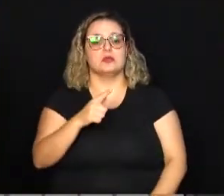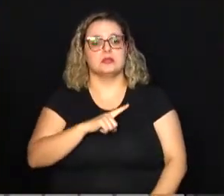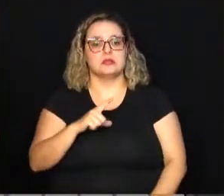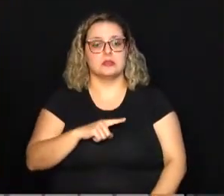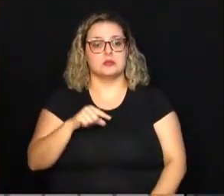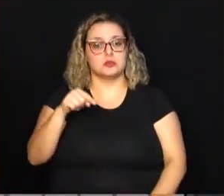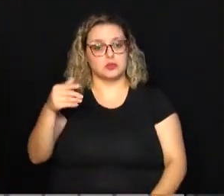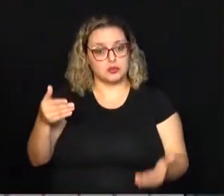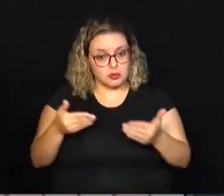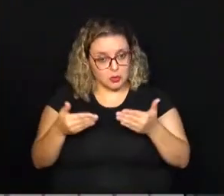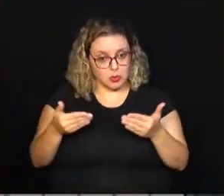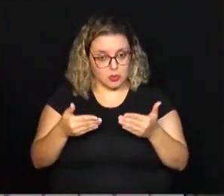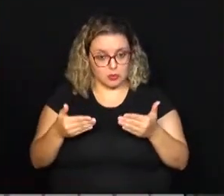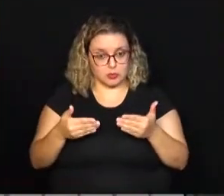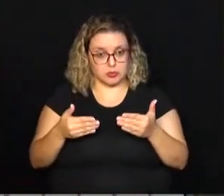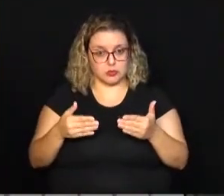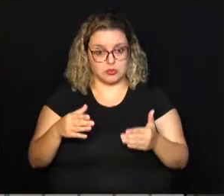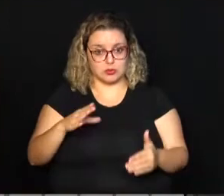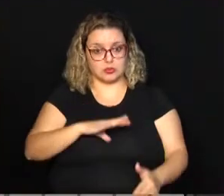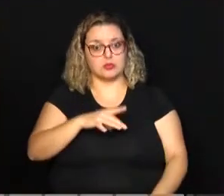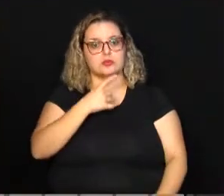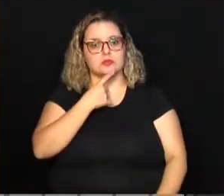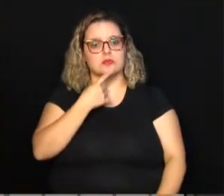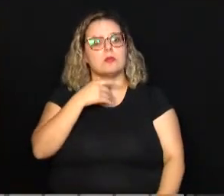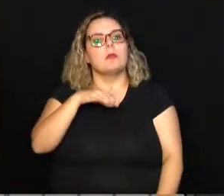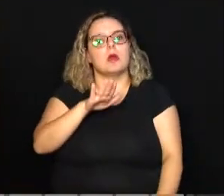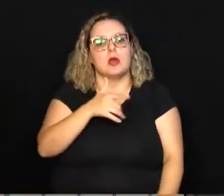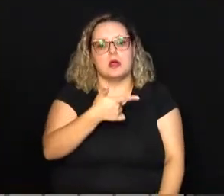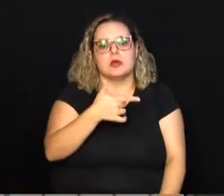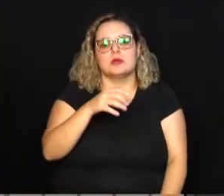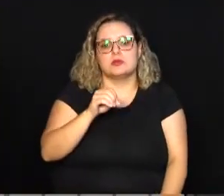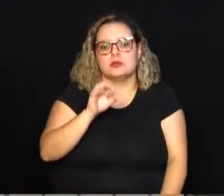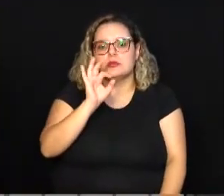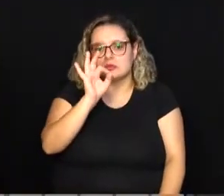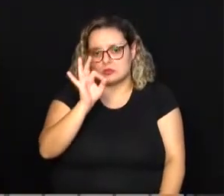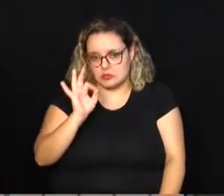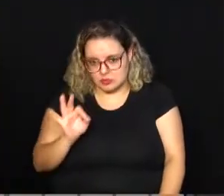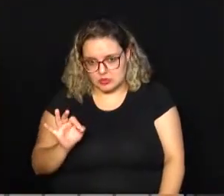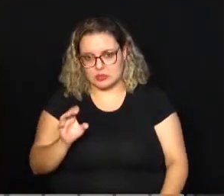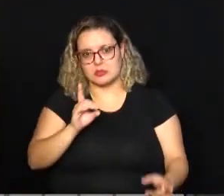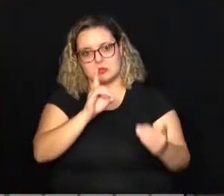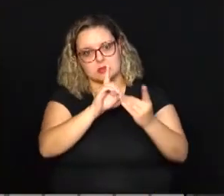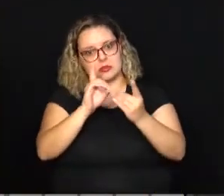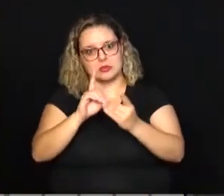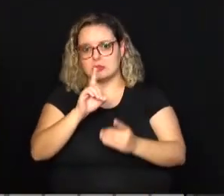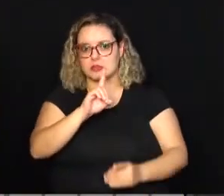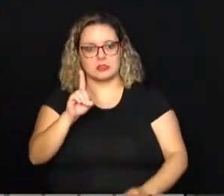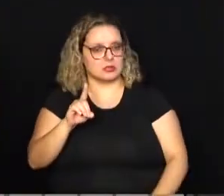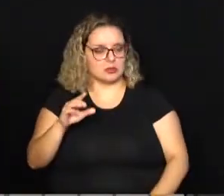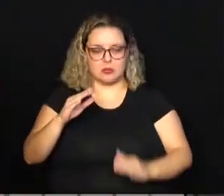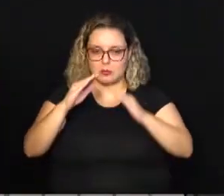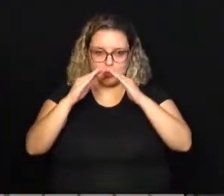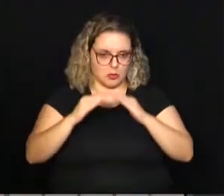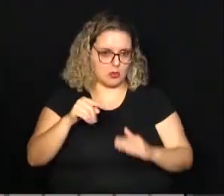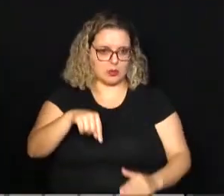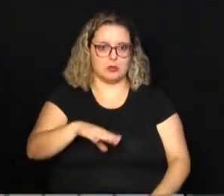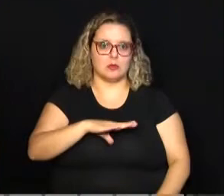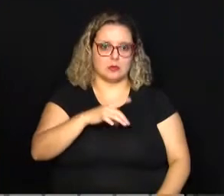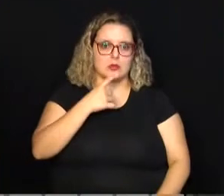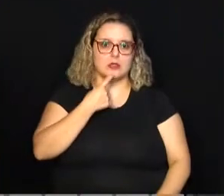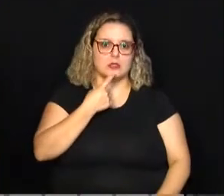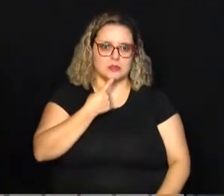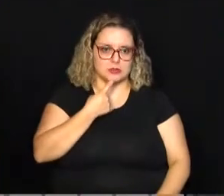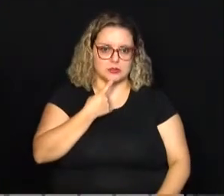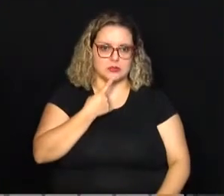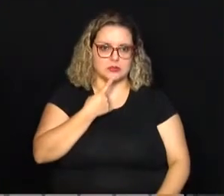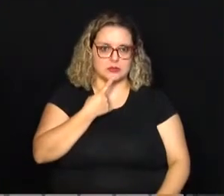rede municipal mais de 20% de população atendida que não é de Campinas. Alguns se utilizam